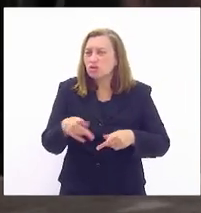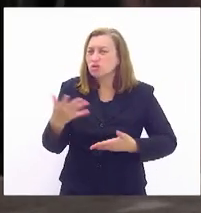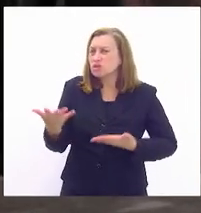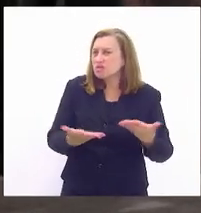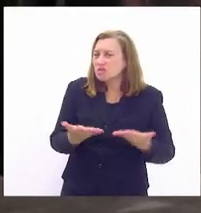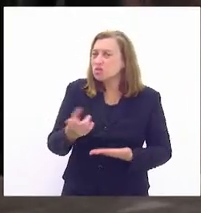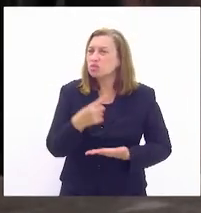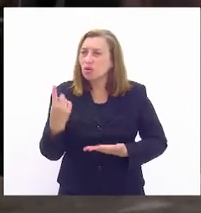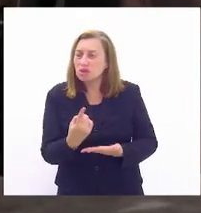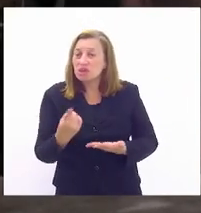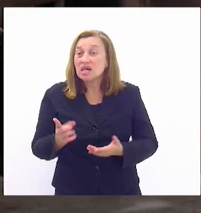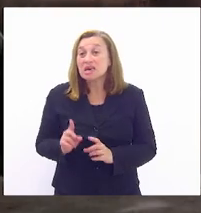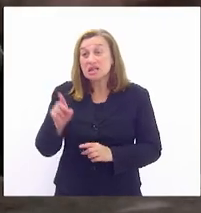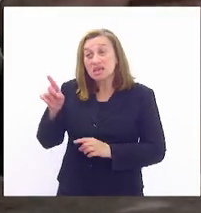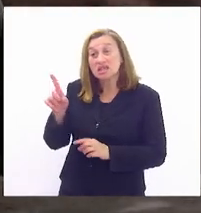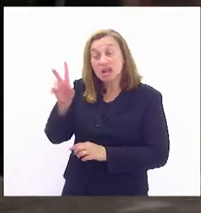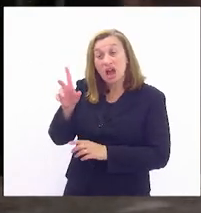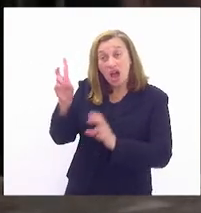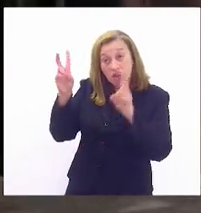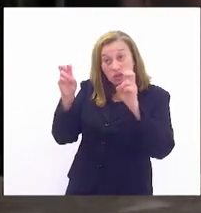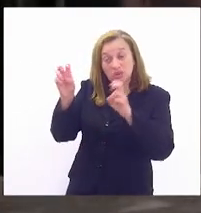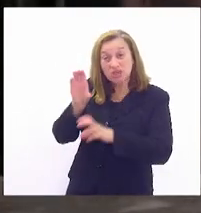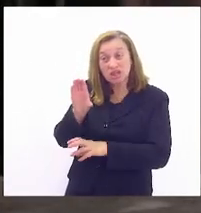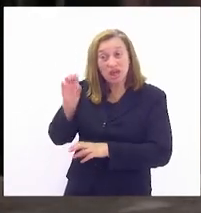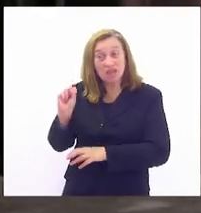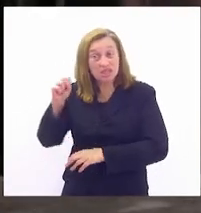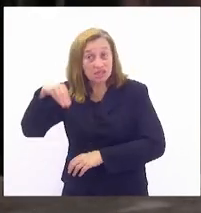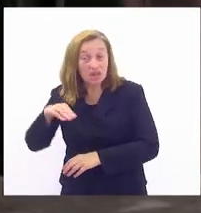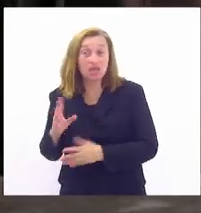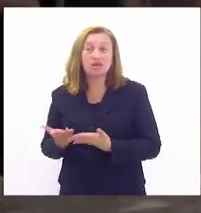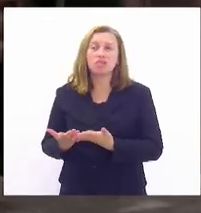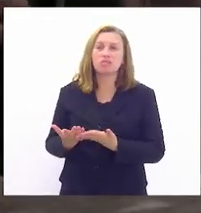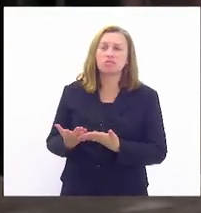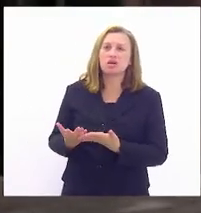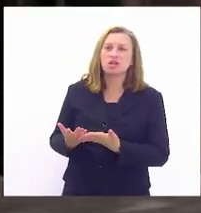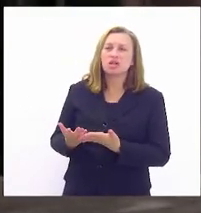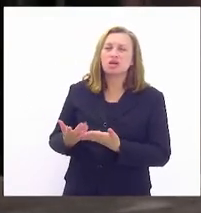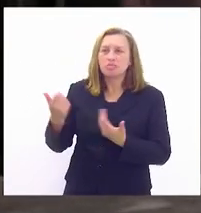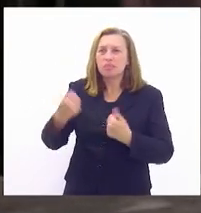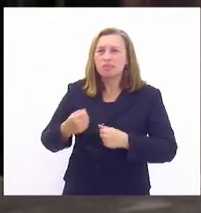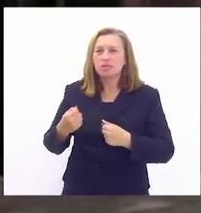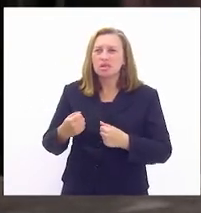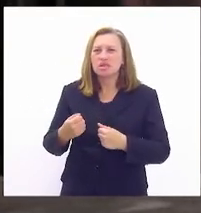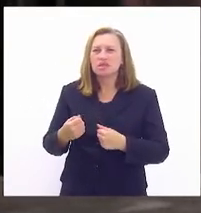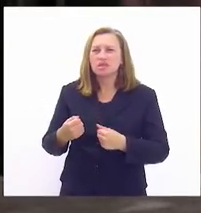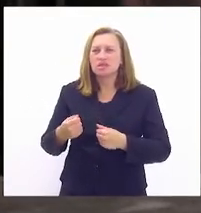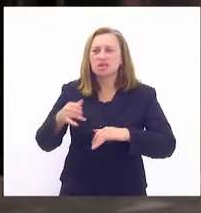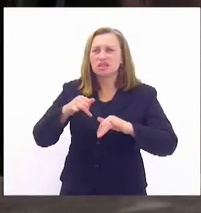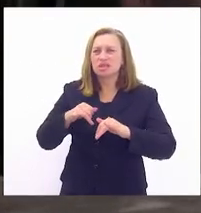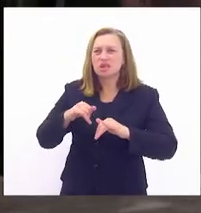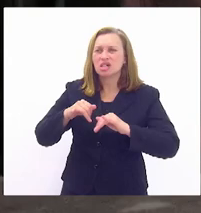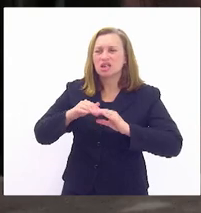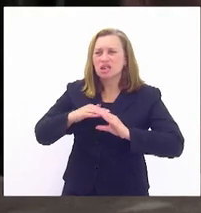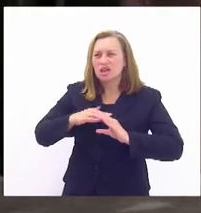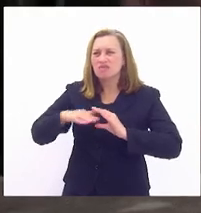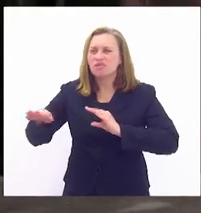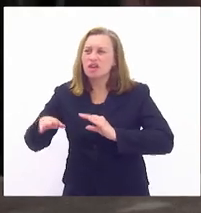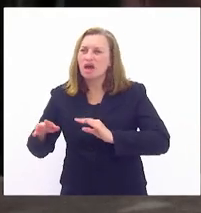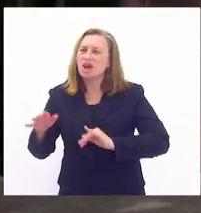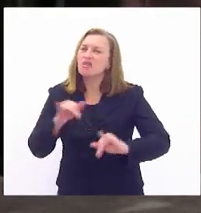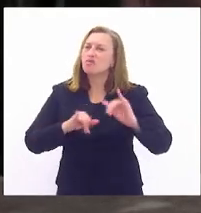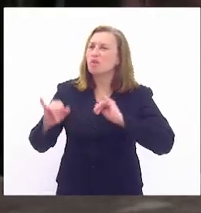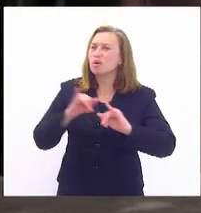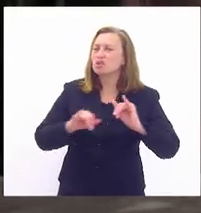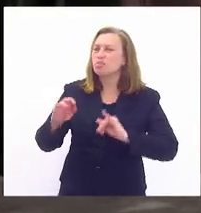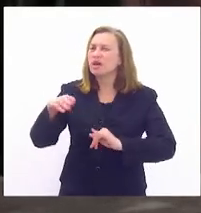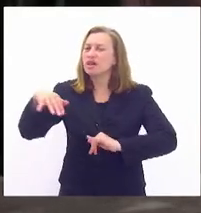E, nesse caso, a CSN ela presta contas para o INEA, e quem tem que trazer, fazer essa apresentação para a